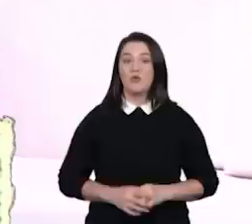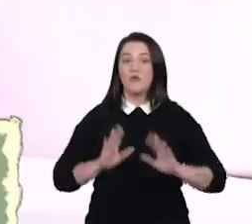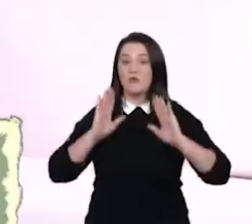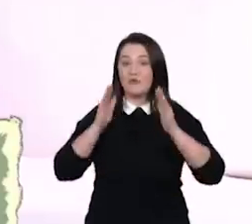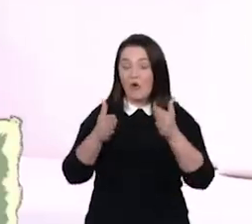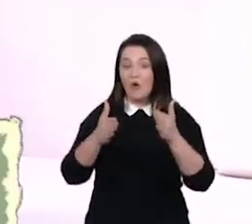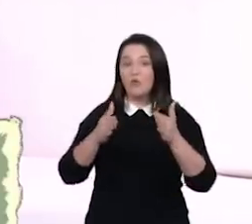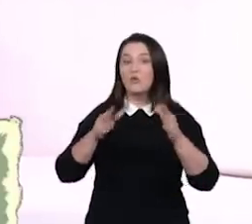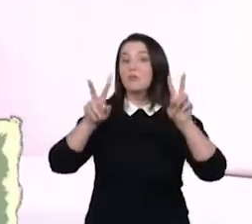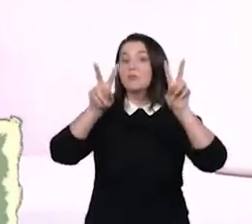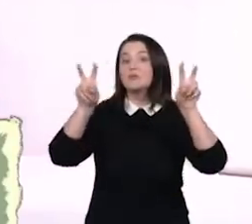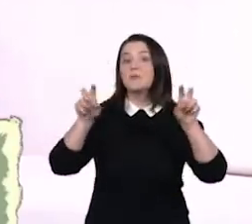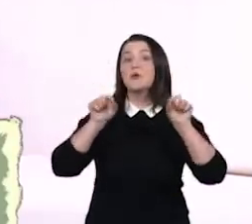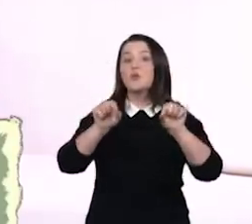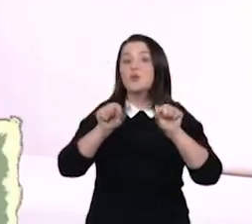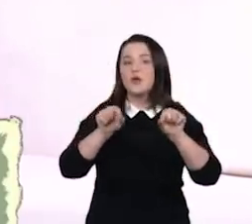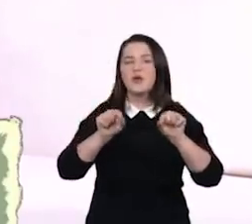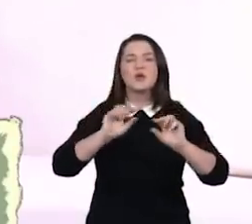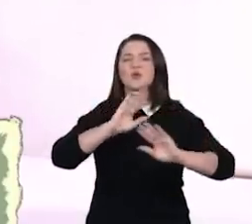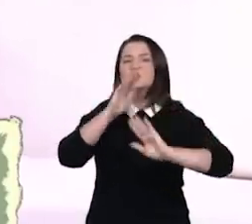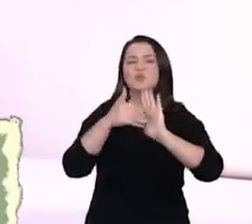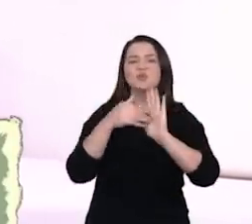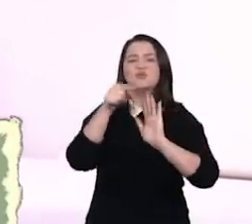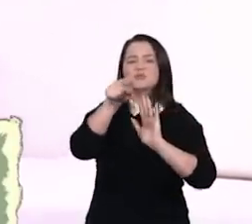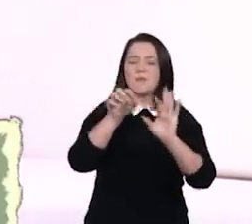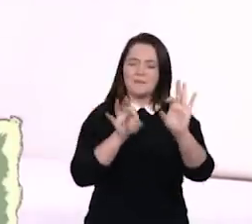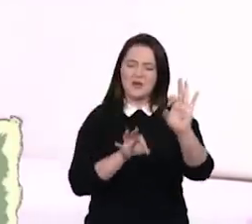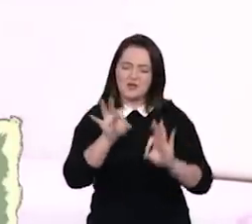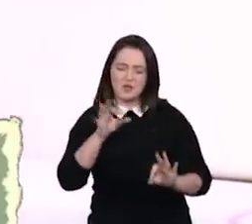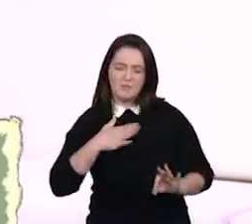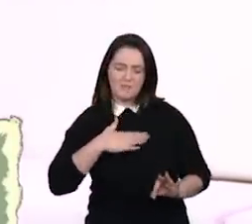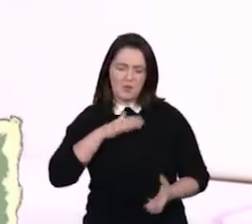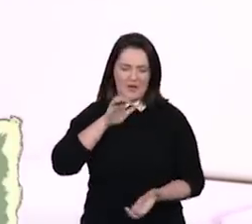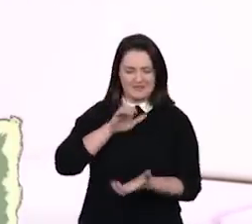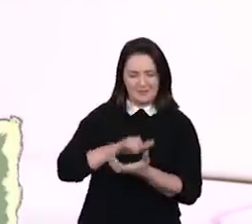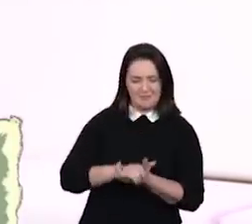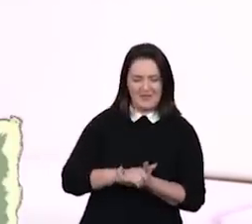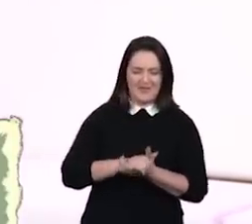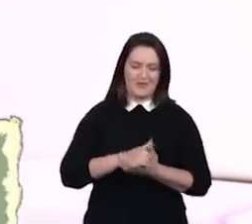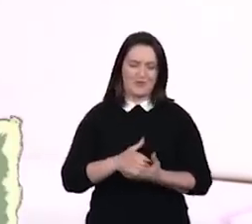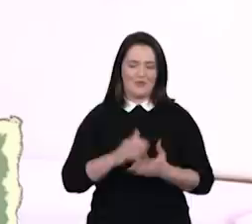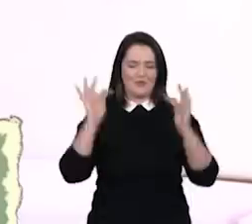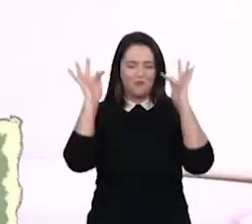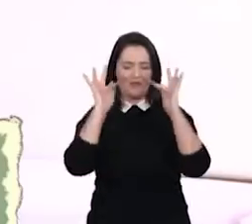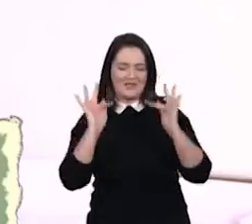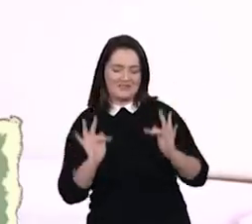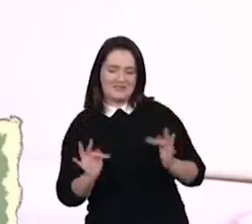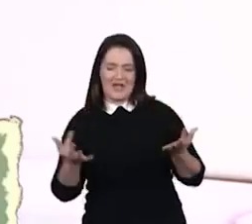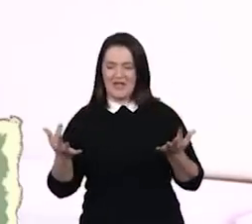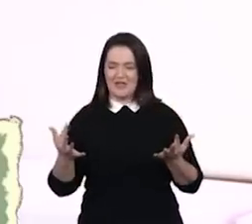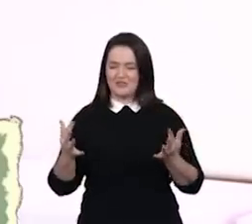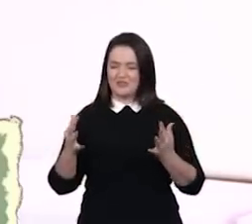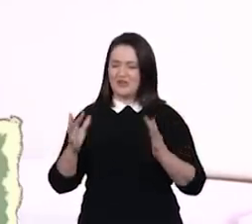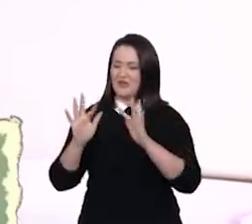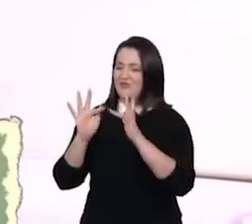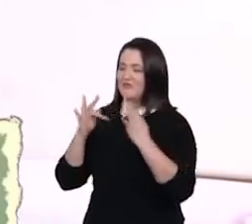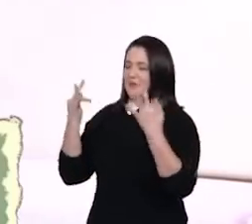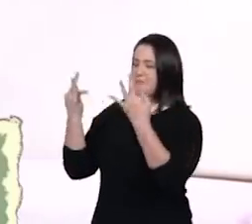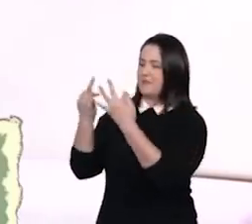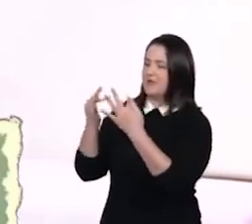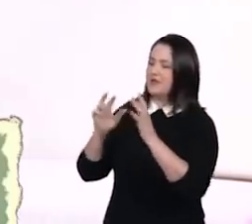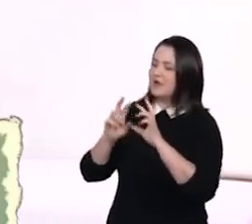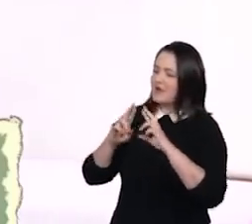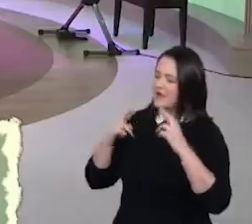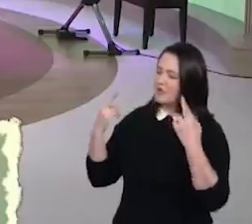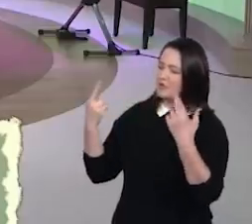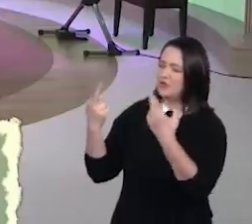para o seu casamento, a felicidade, família reunida, filhos que viriam, tudo isso que você planejou foi